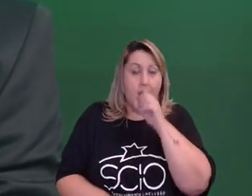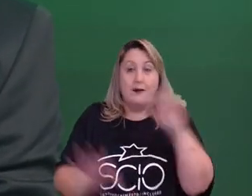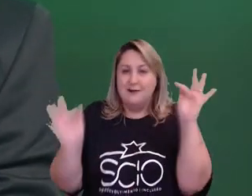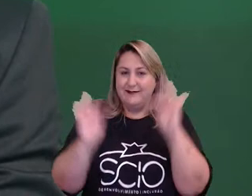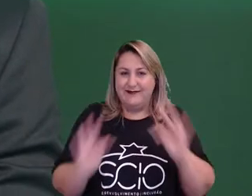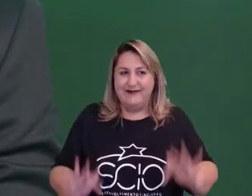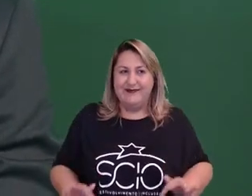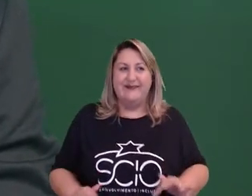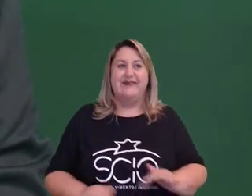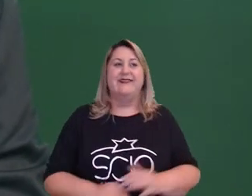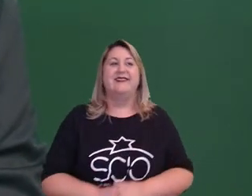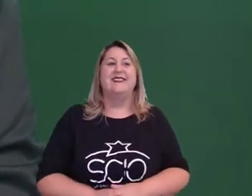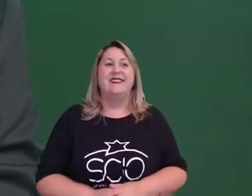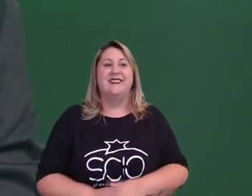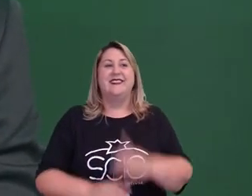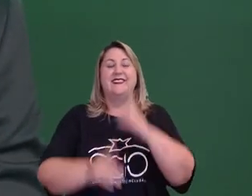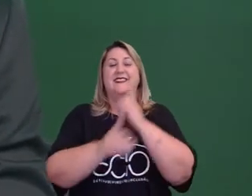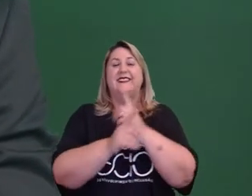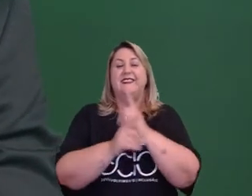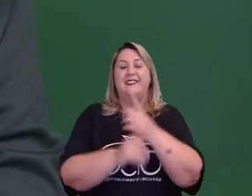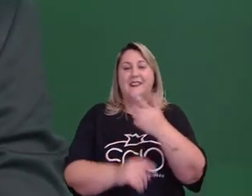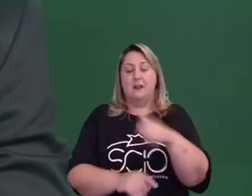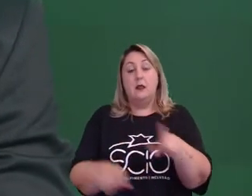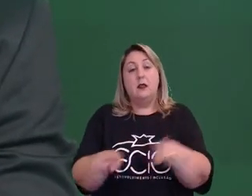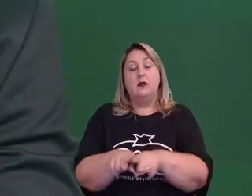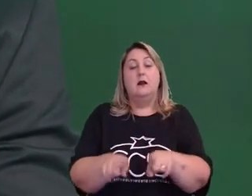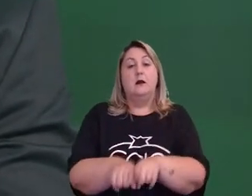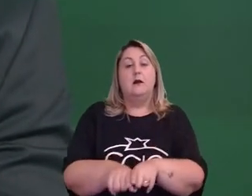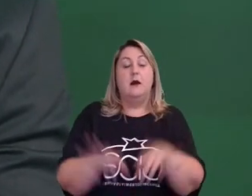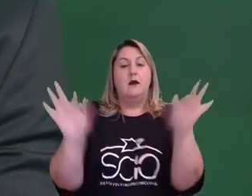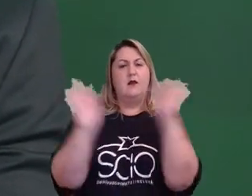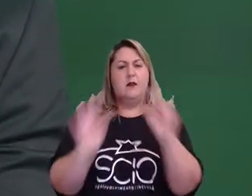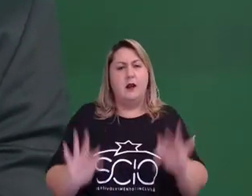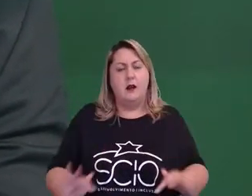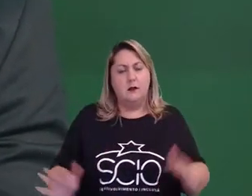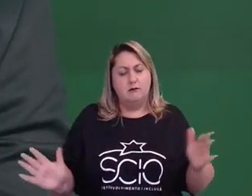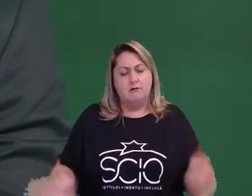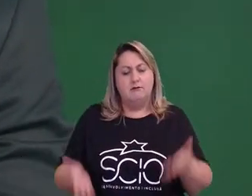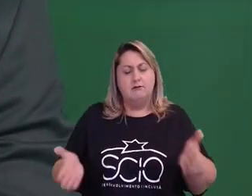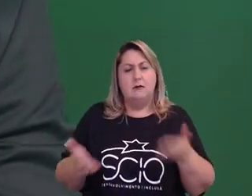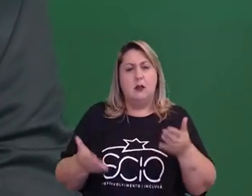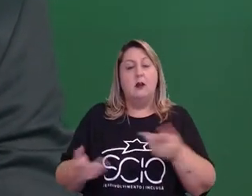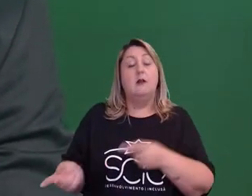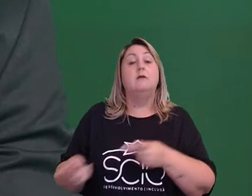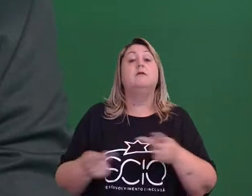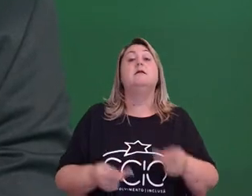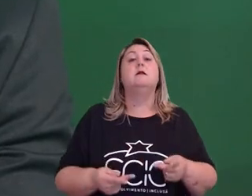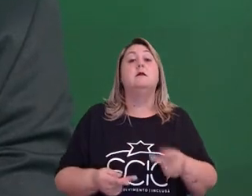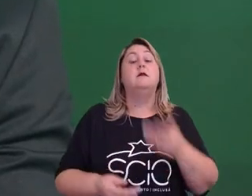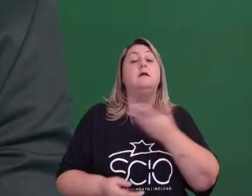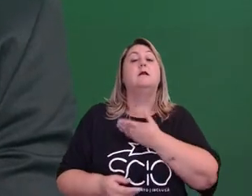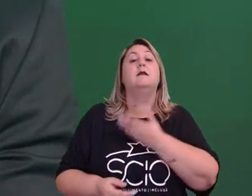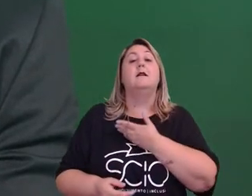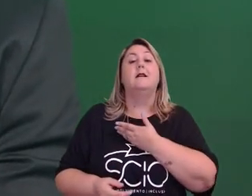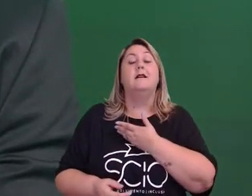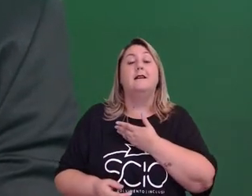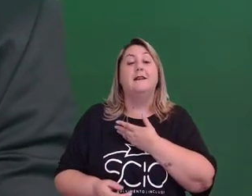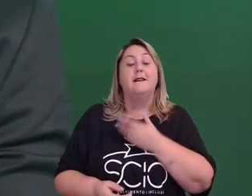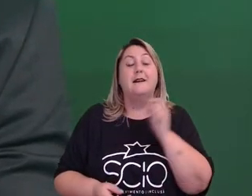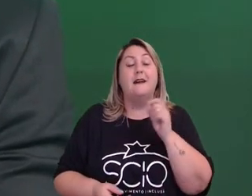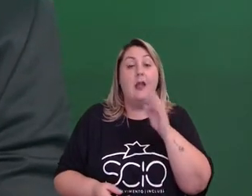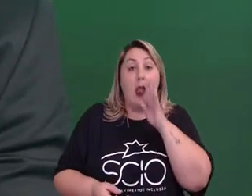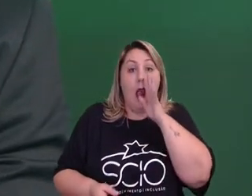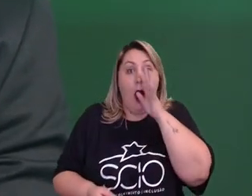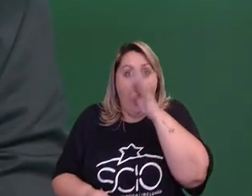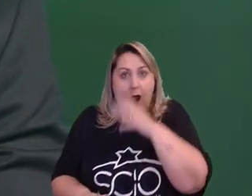muito feliz em revê-lo tão bem, tão feliz, tão empenhado. Então eu convido aqui o meu amigaço, uma pessoa